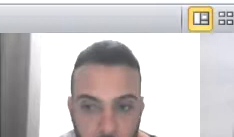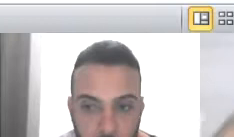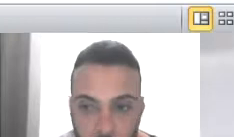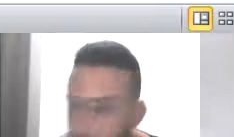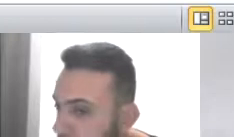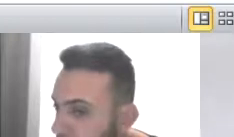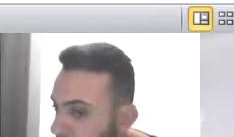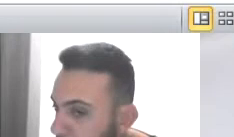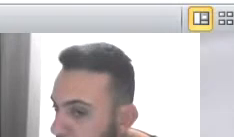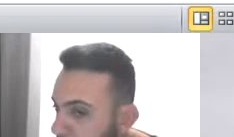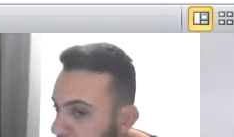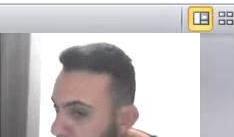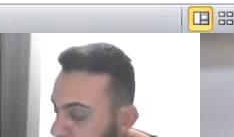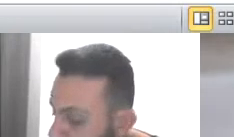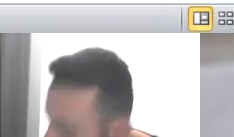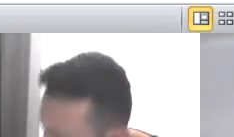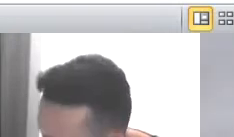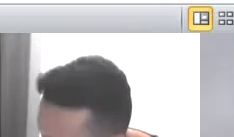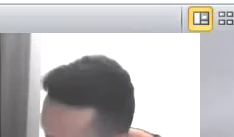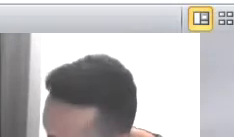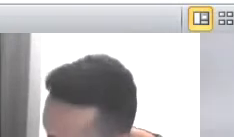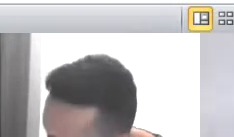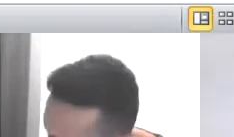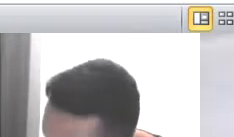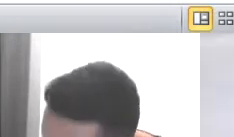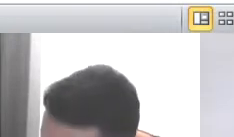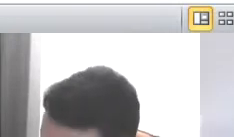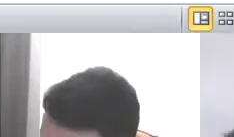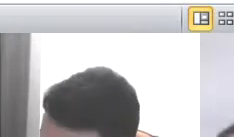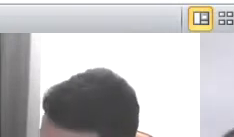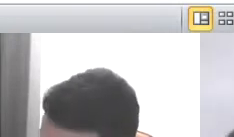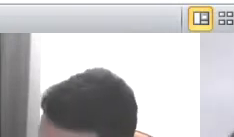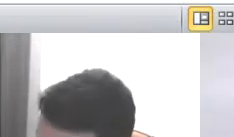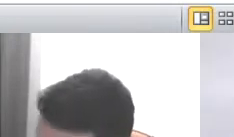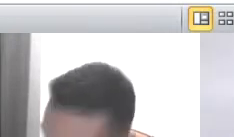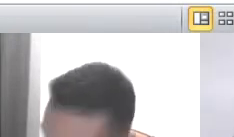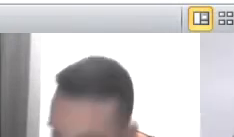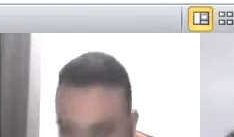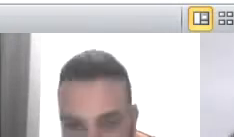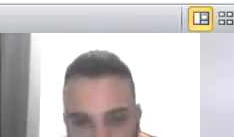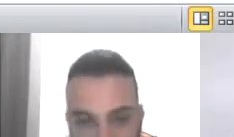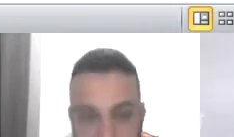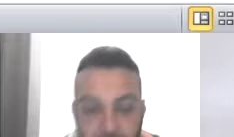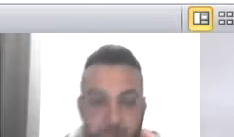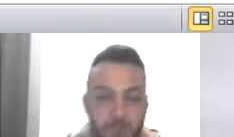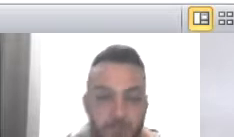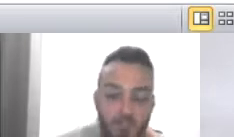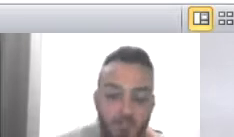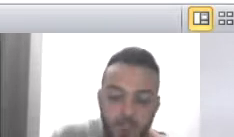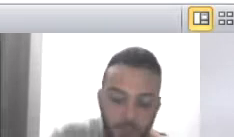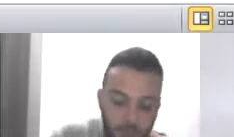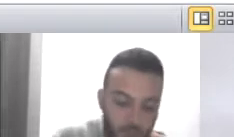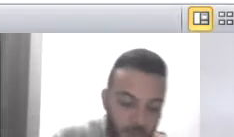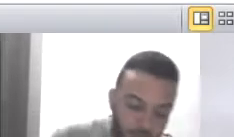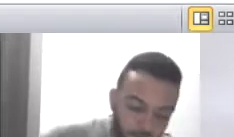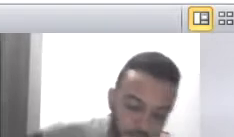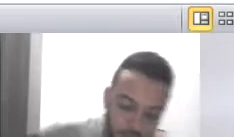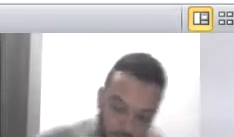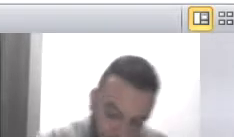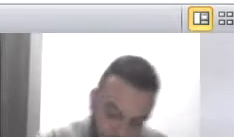substâncias básicas, essas substâncias elas vão reagir com esse ácido. Elas vão estar sempre